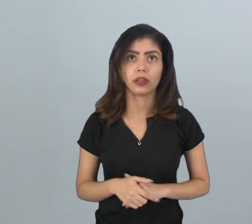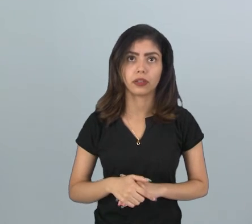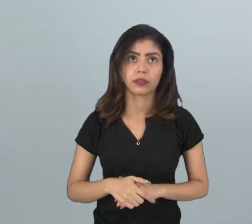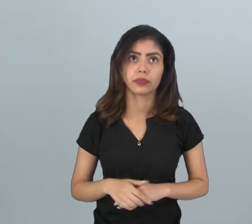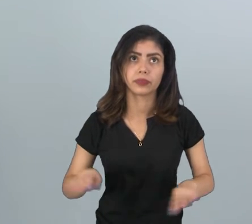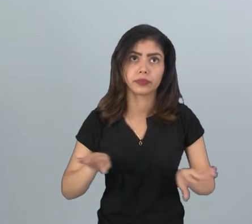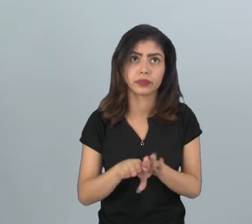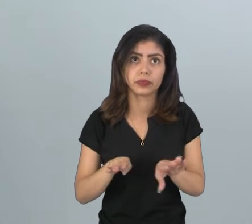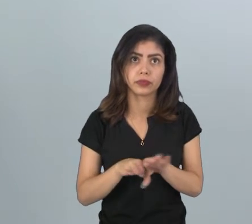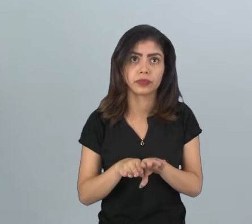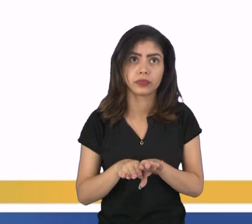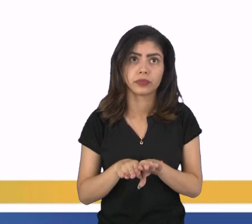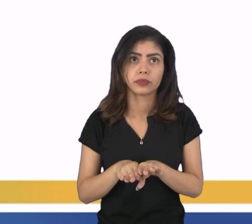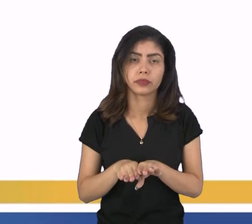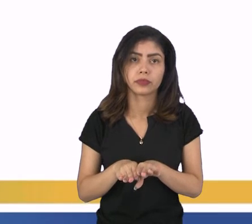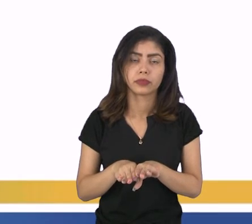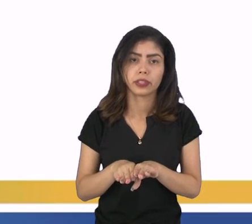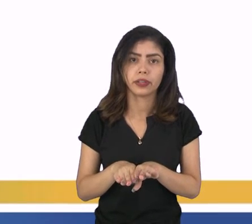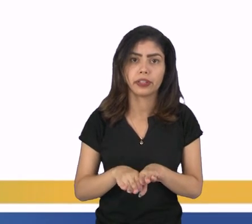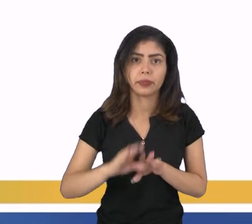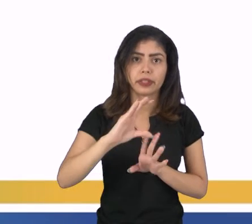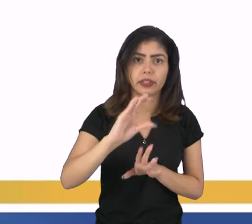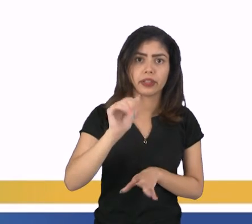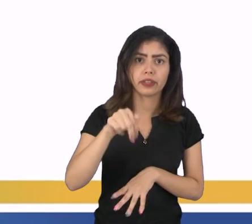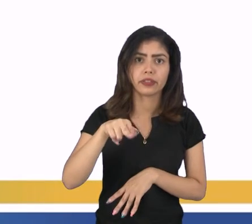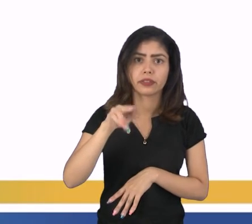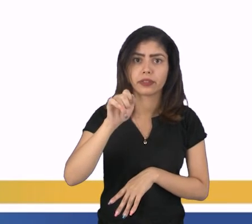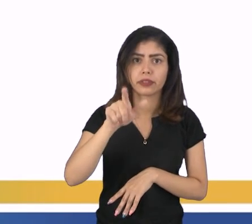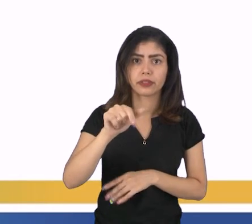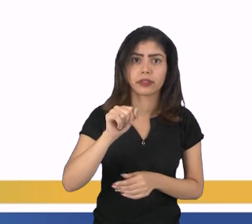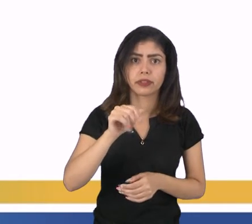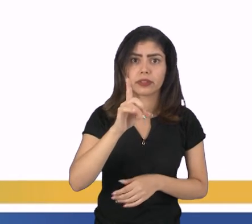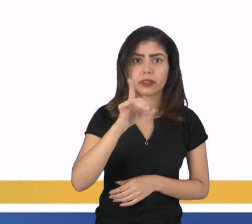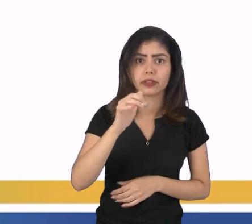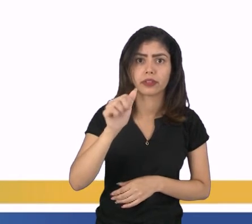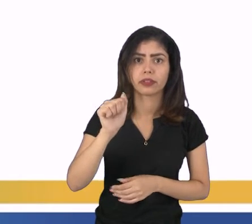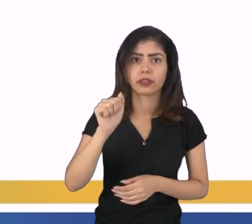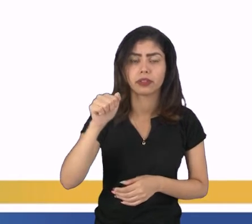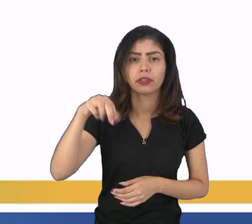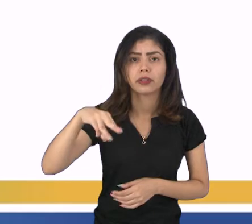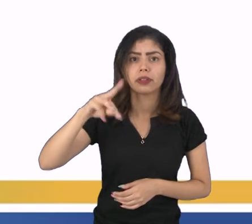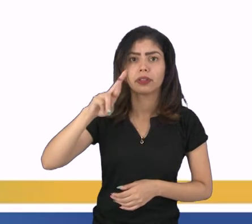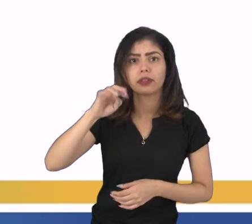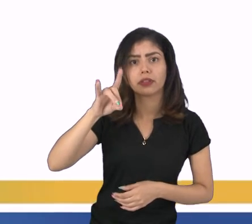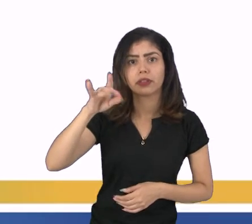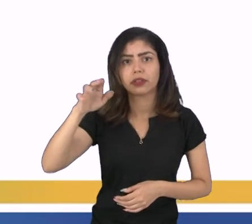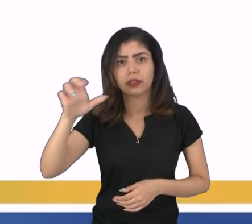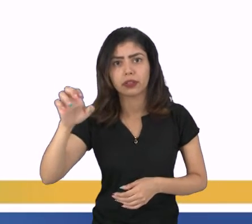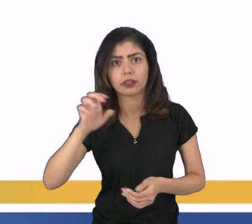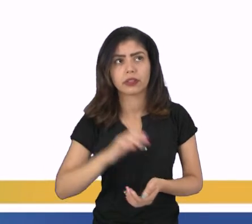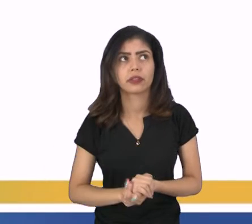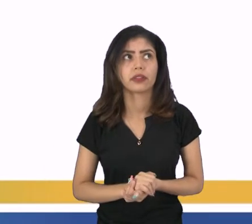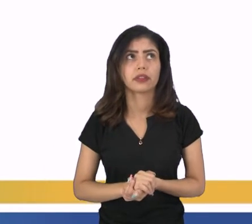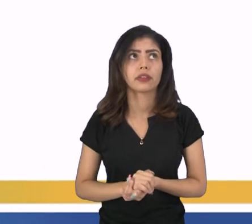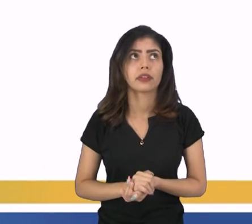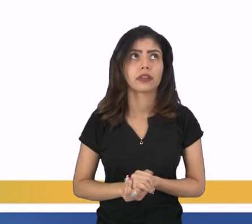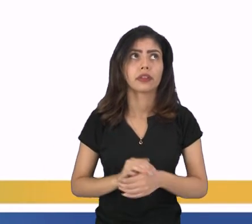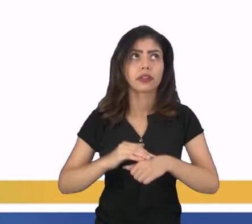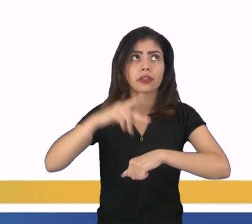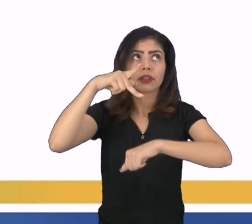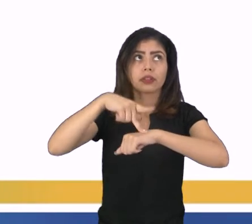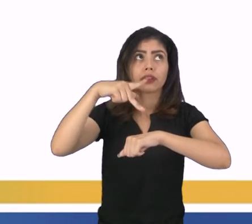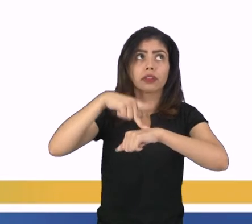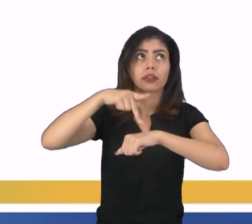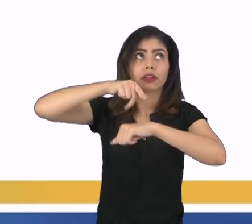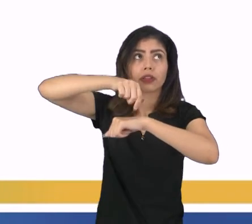o caso do canal da maternidade. Eu tenho uma foto aí de um trecho antigo, antes de ter sido feita a obra de